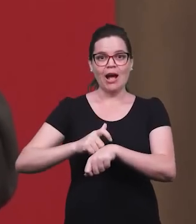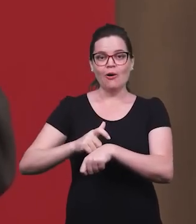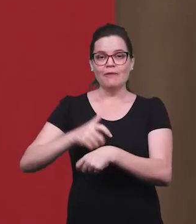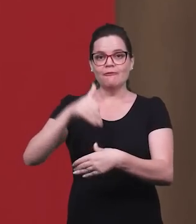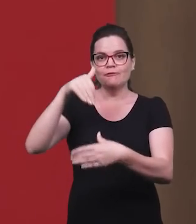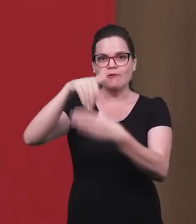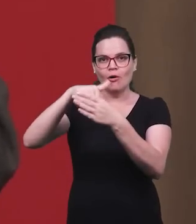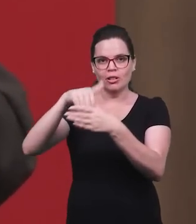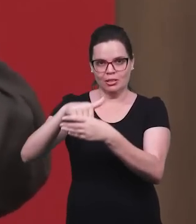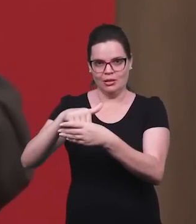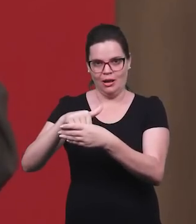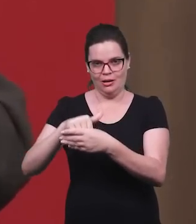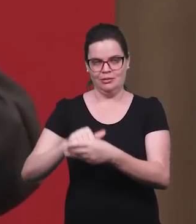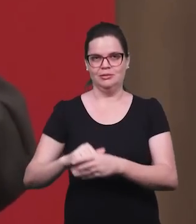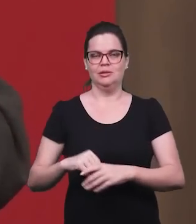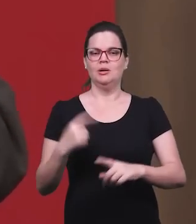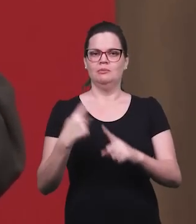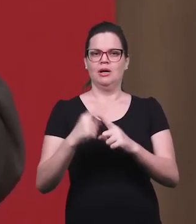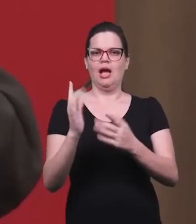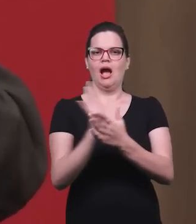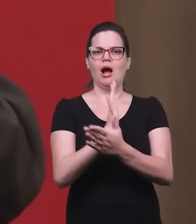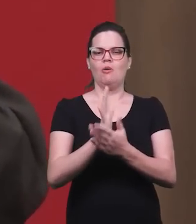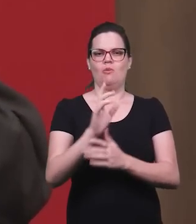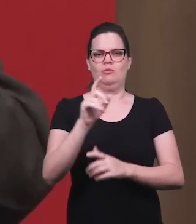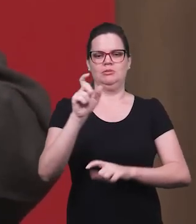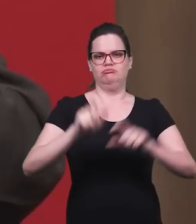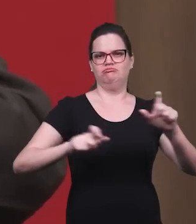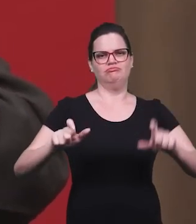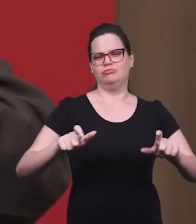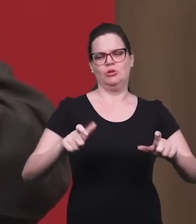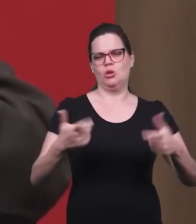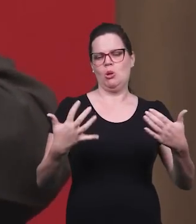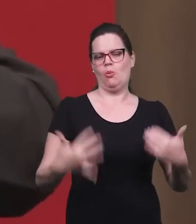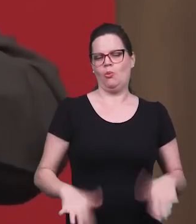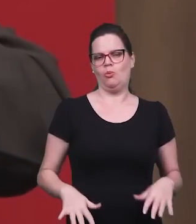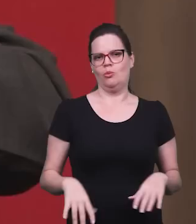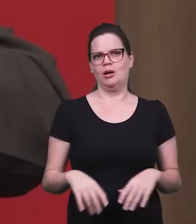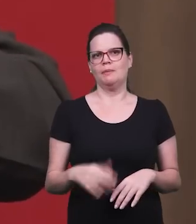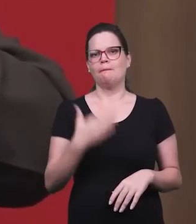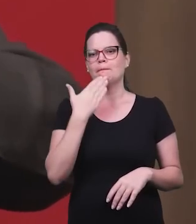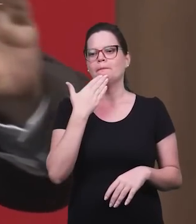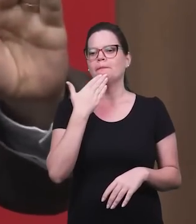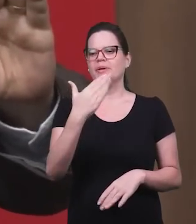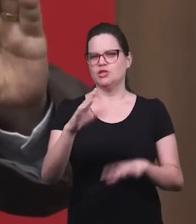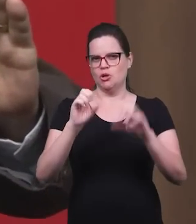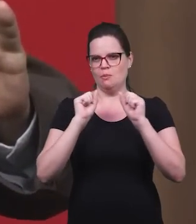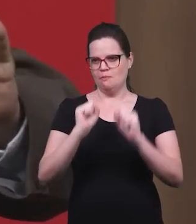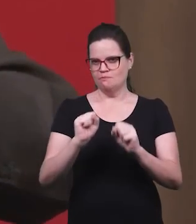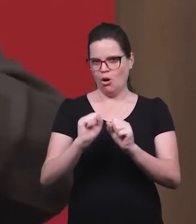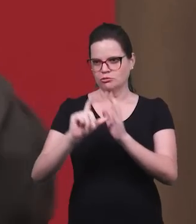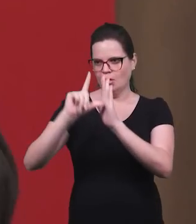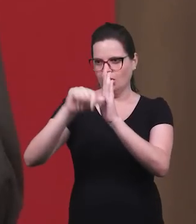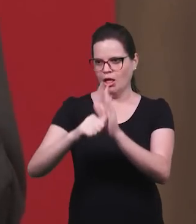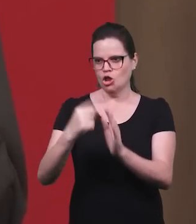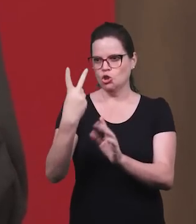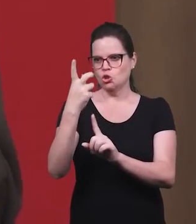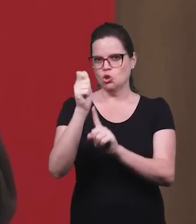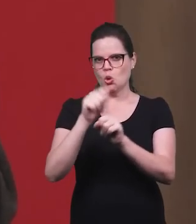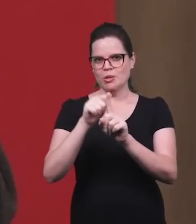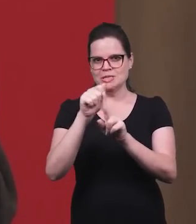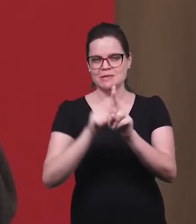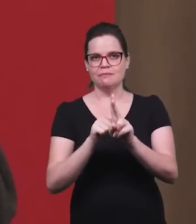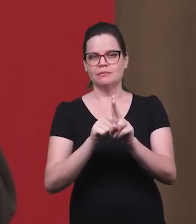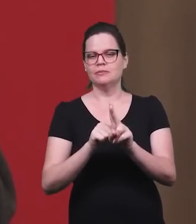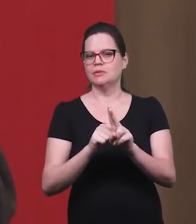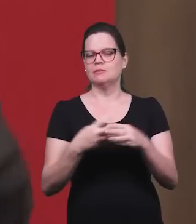a outra parte, algumas pessoas que não tinham interesse, pediram para ter um adiamento de 2 meses. Qual era o objetivo